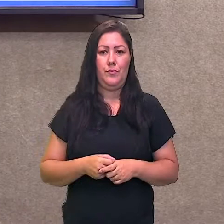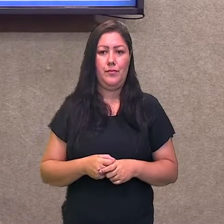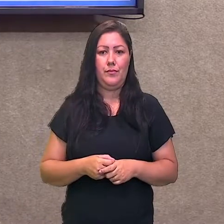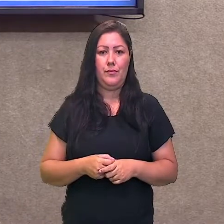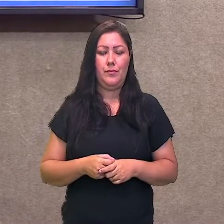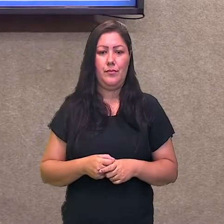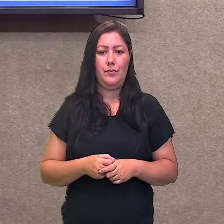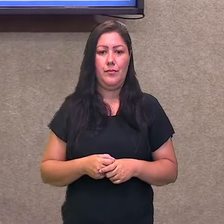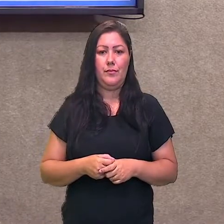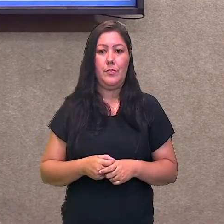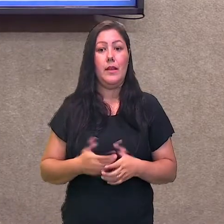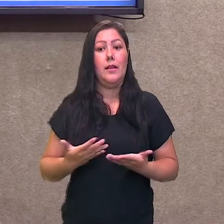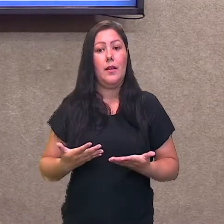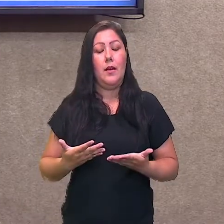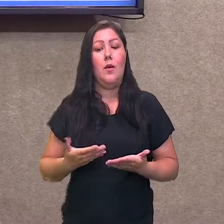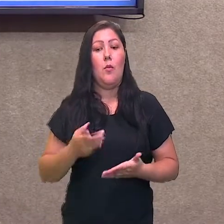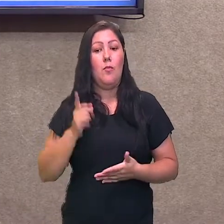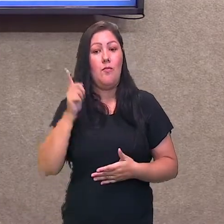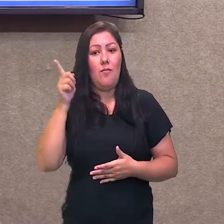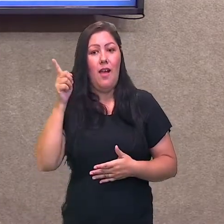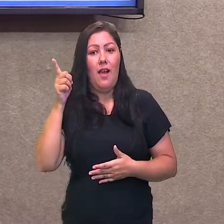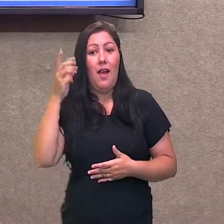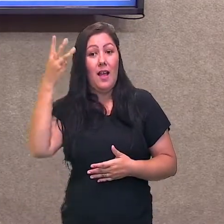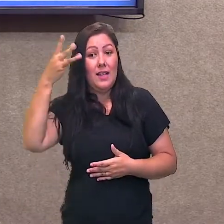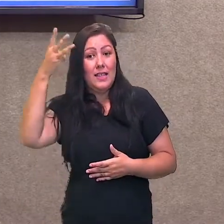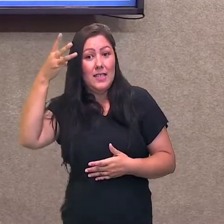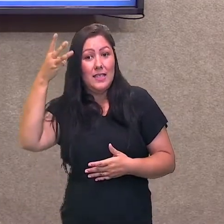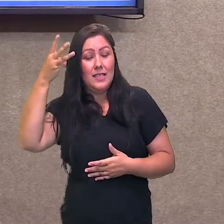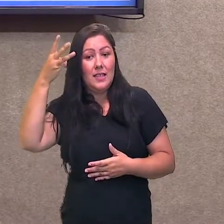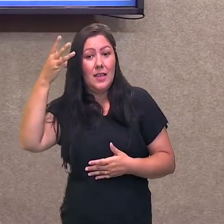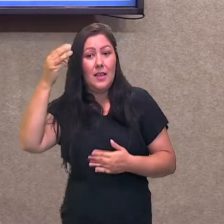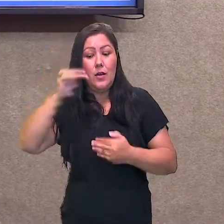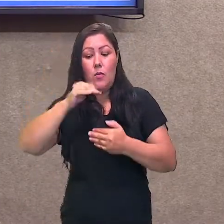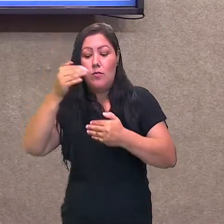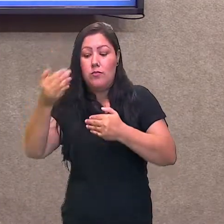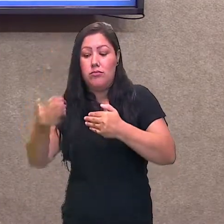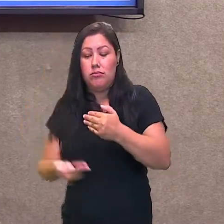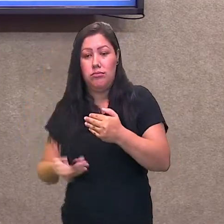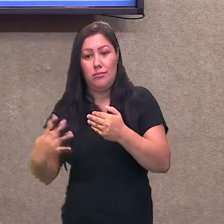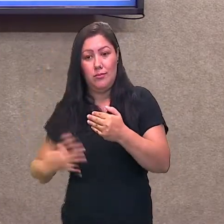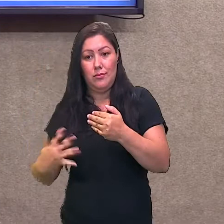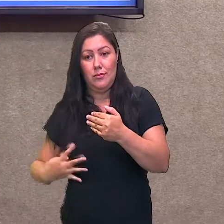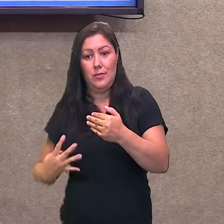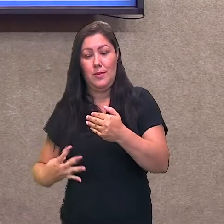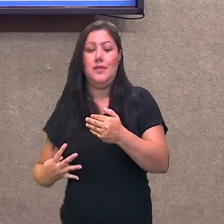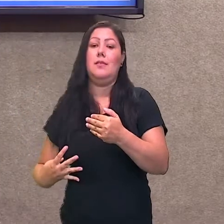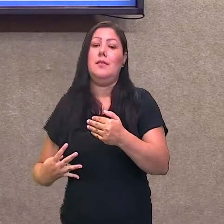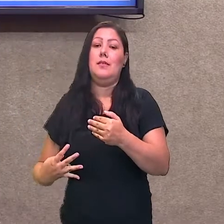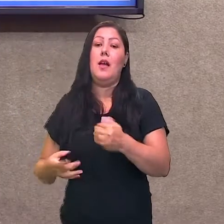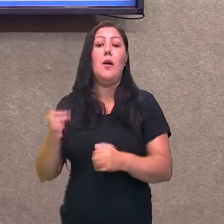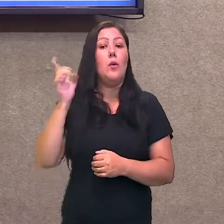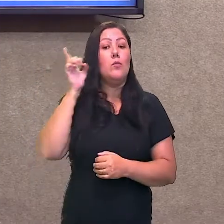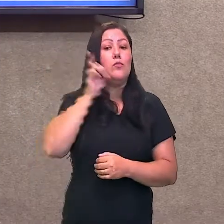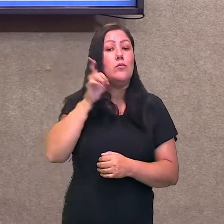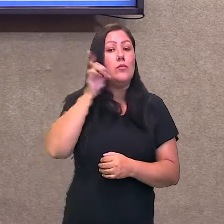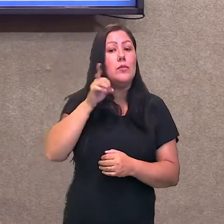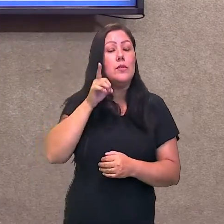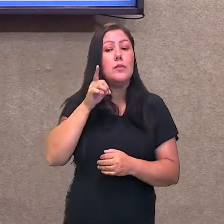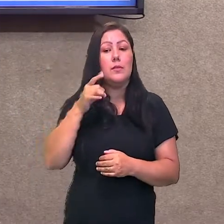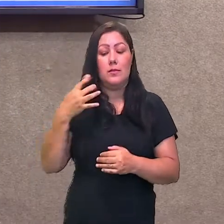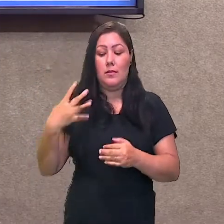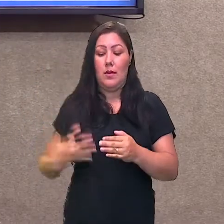terceiro, passou para o quarto. E os Estados Unidos, que era o quarto, passou para o terceiro.